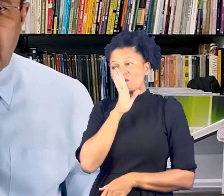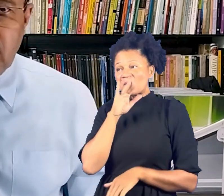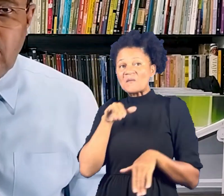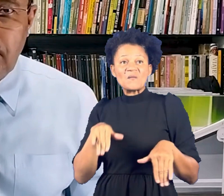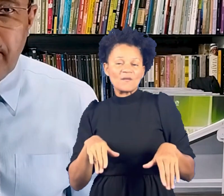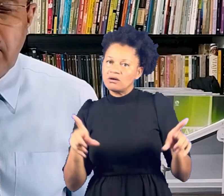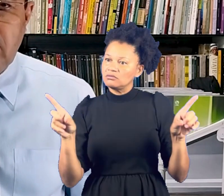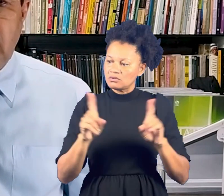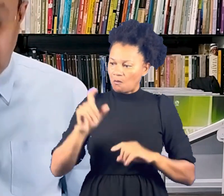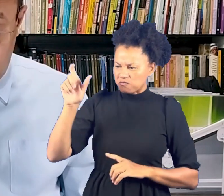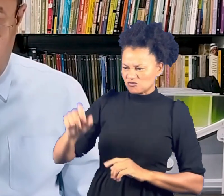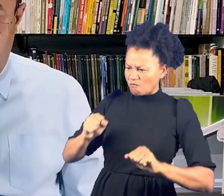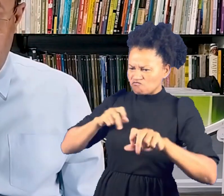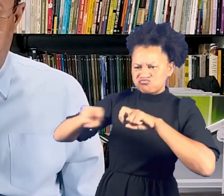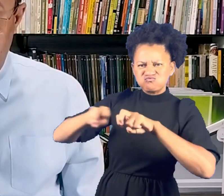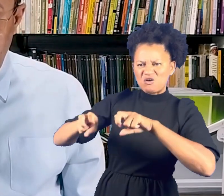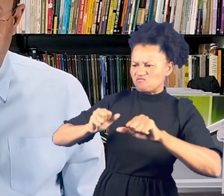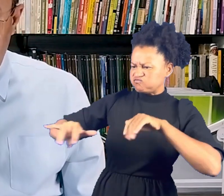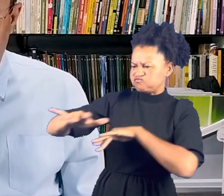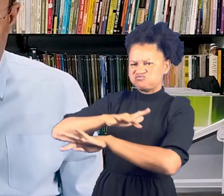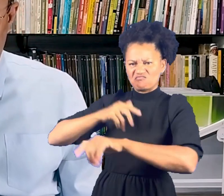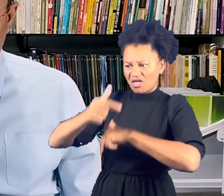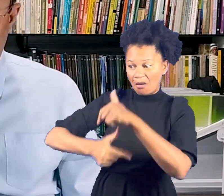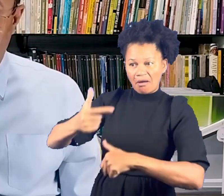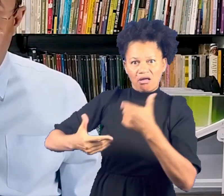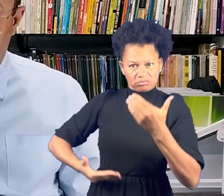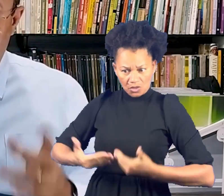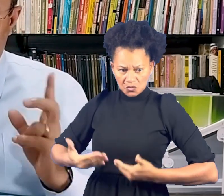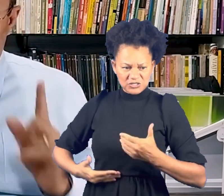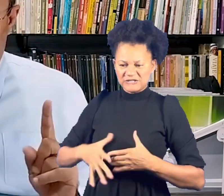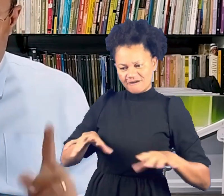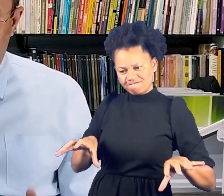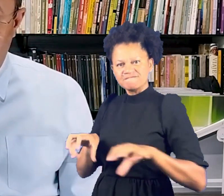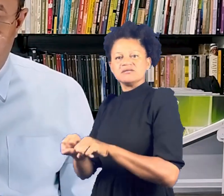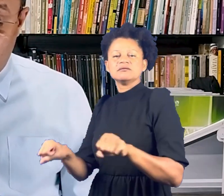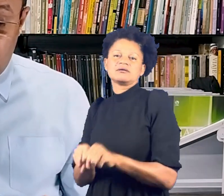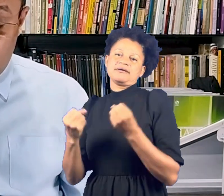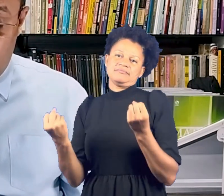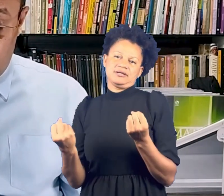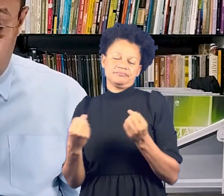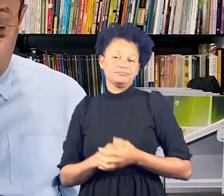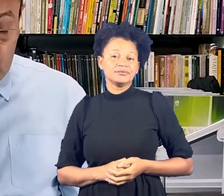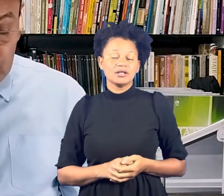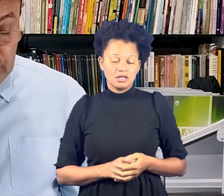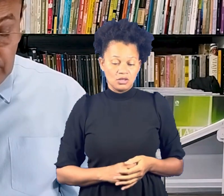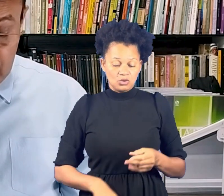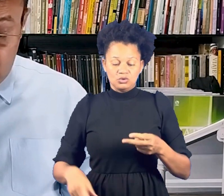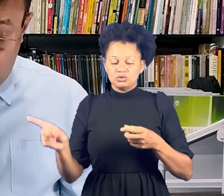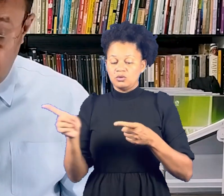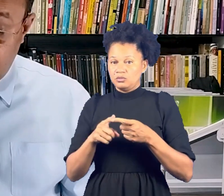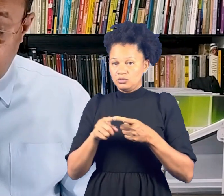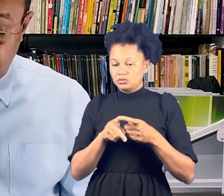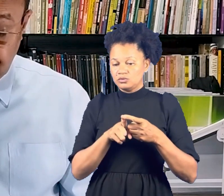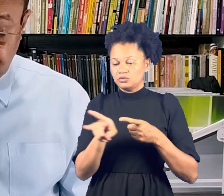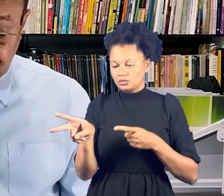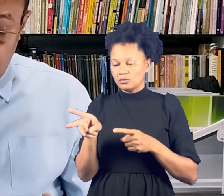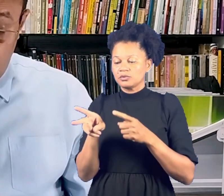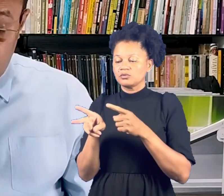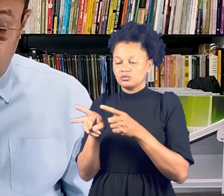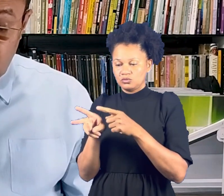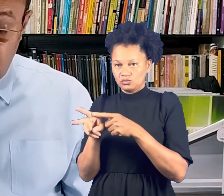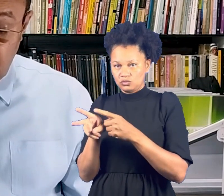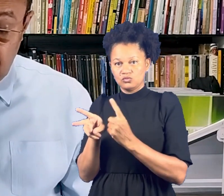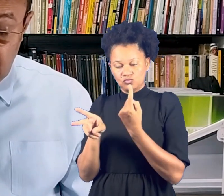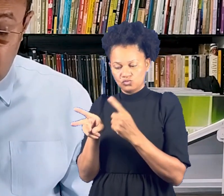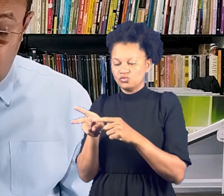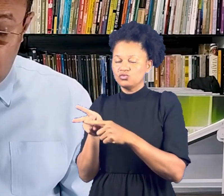ficar quieto diante de alguém que é produtivo. Tópico 1, subtópico 1 e 2,